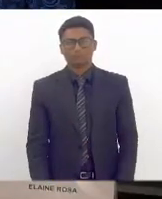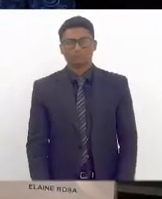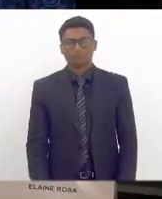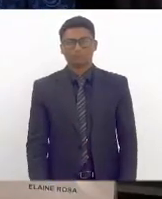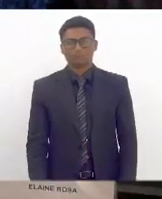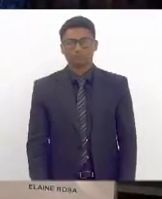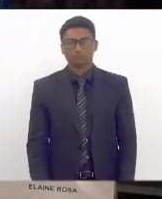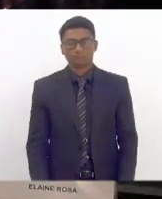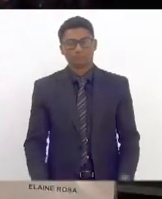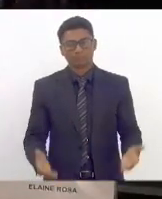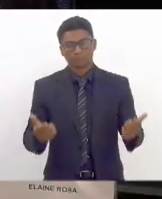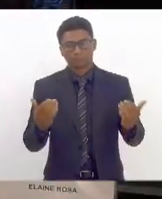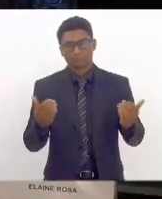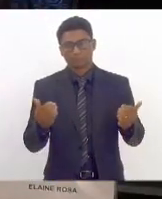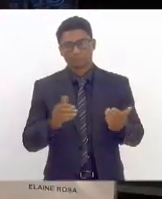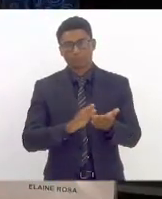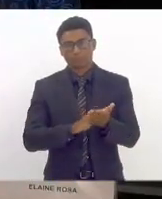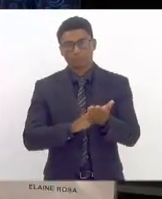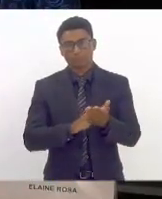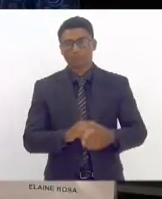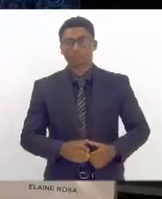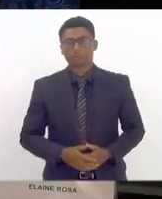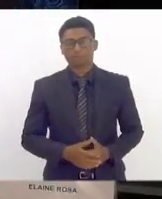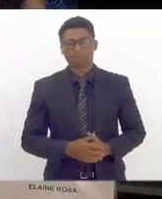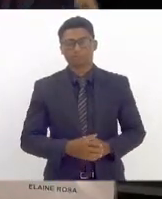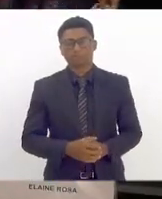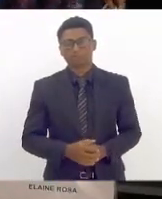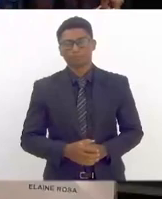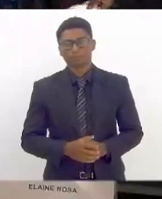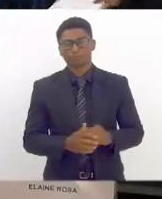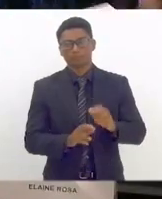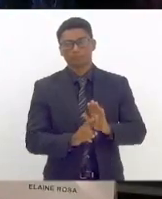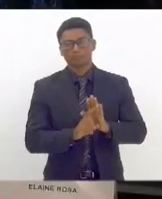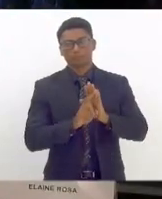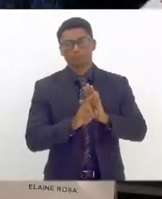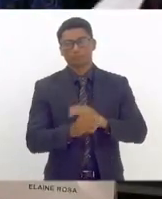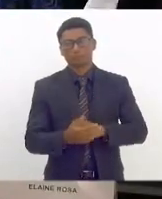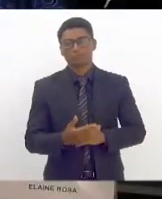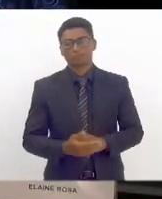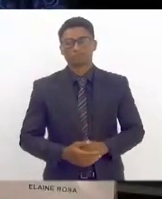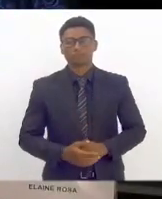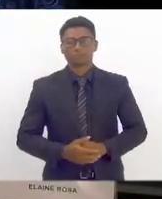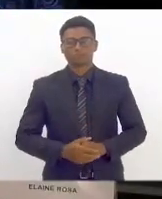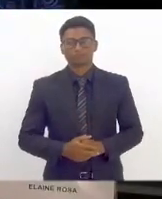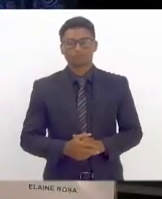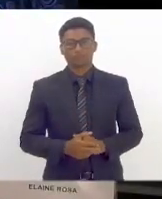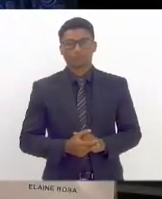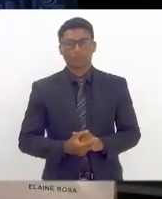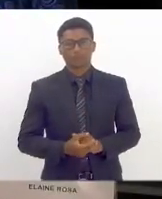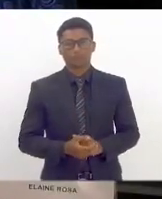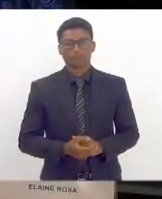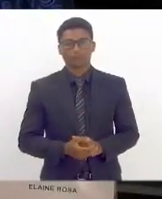em cena vem chegando Parabéns representa na turma em cena